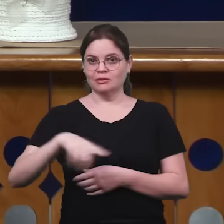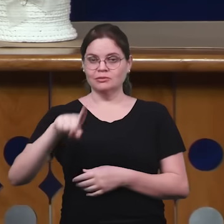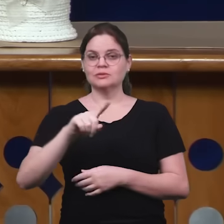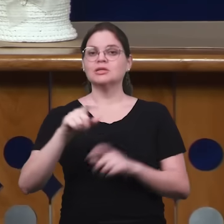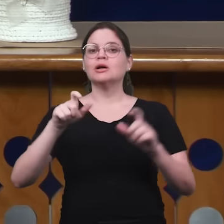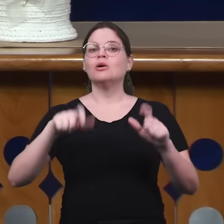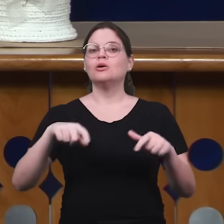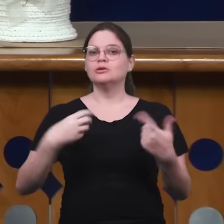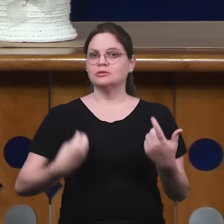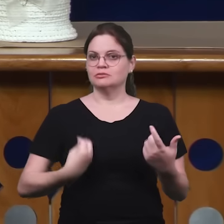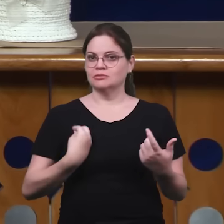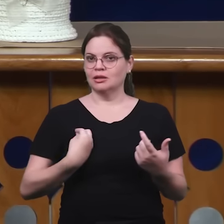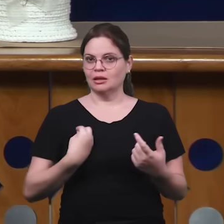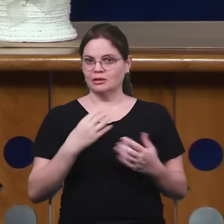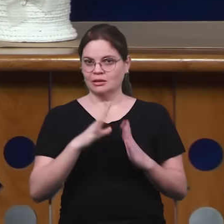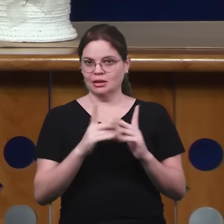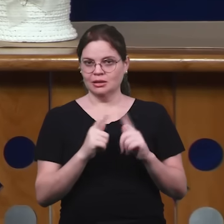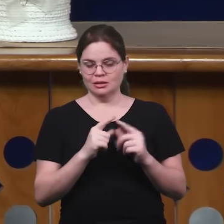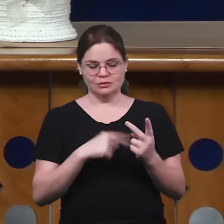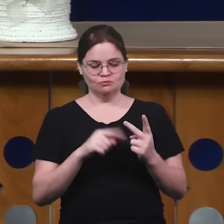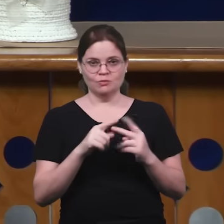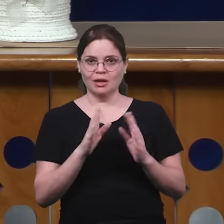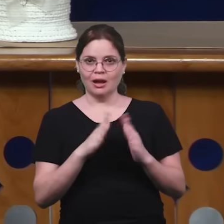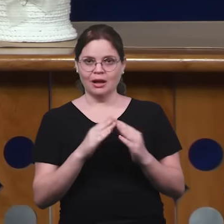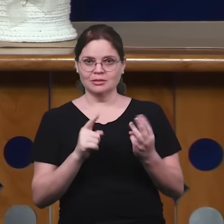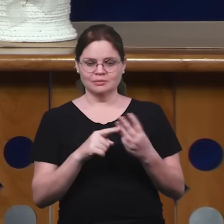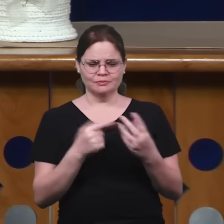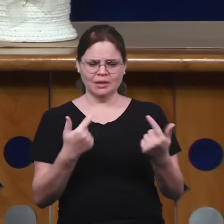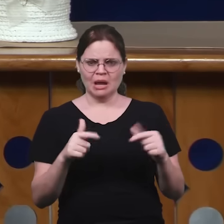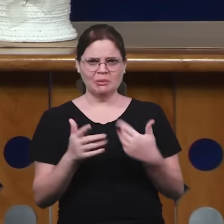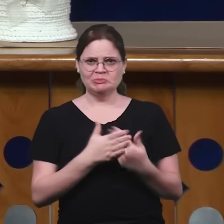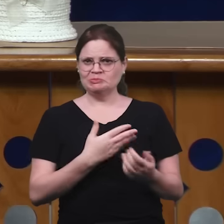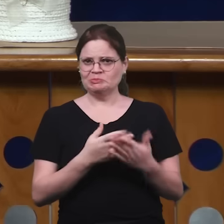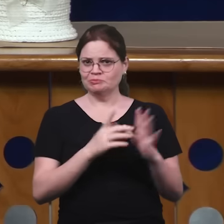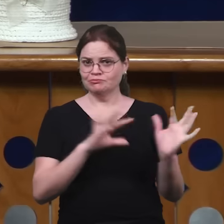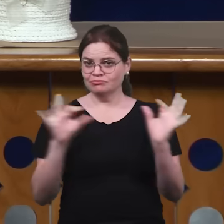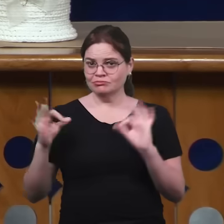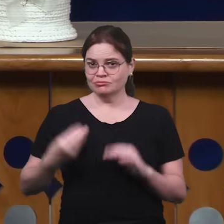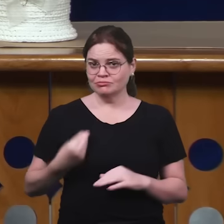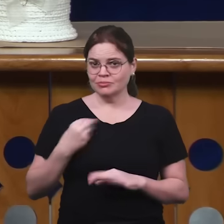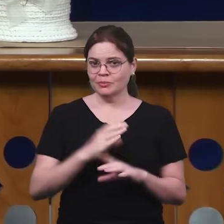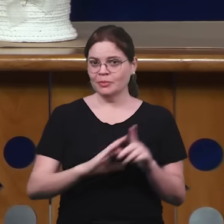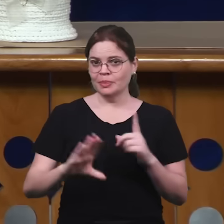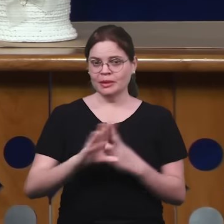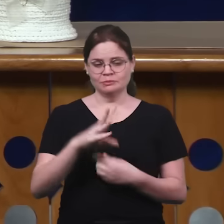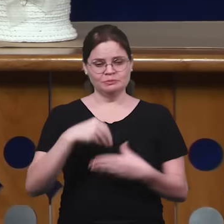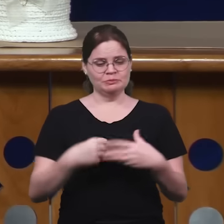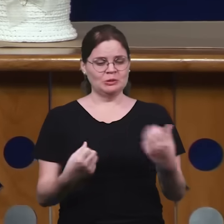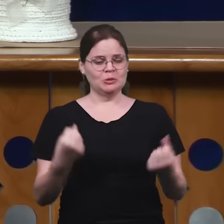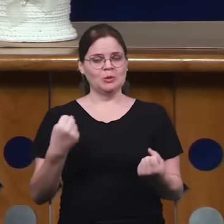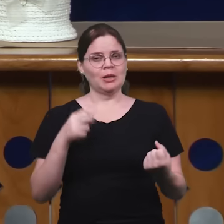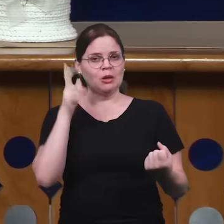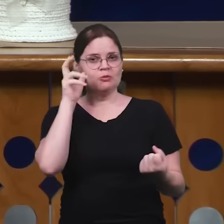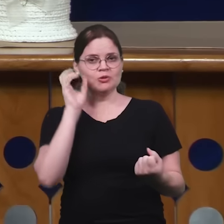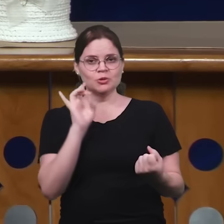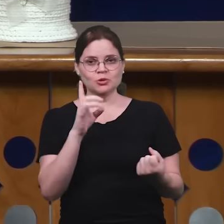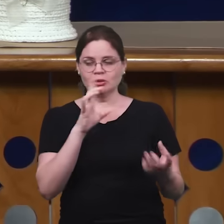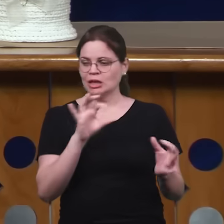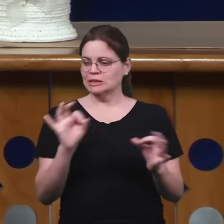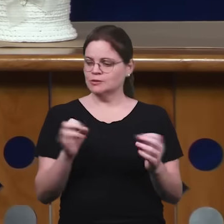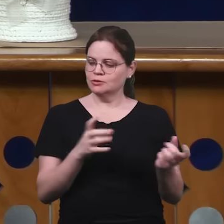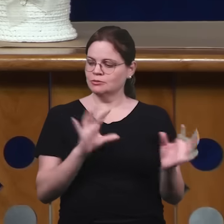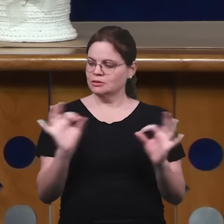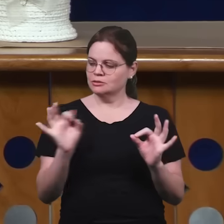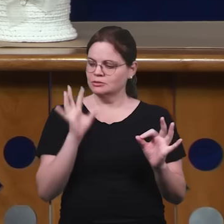está, seja na igreja, seja em casa, onde você estiver assistindo, no seu veículo, Deus quer abençoar o seu